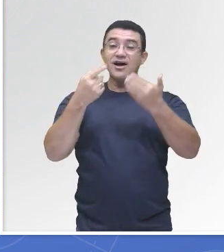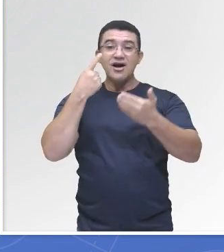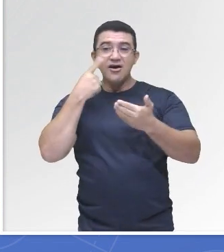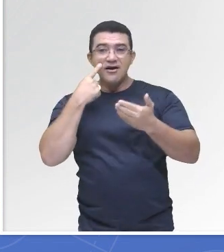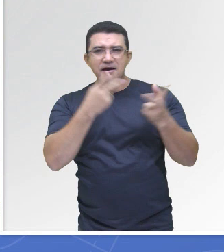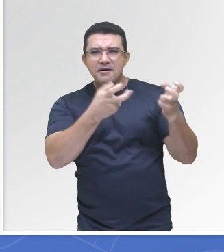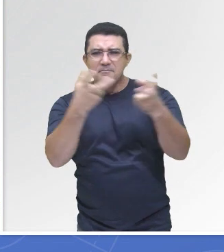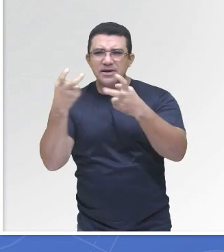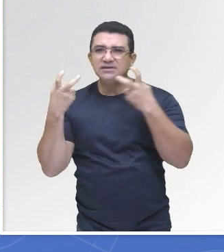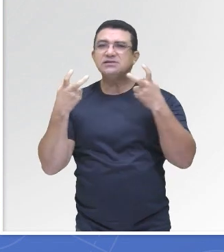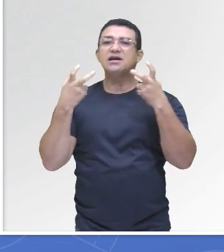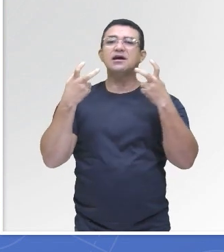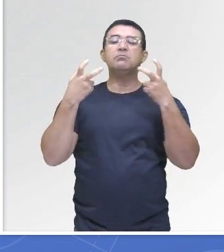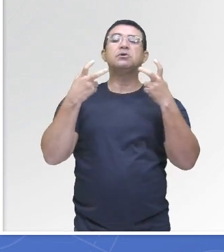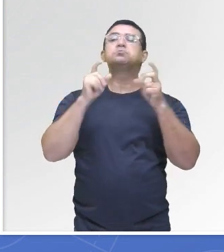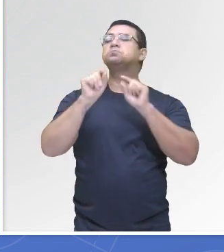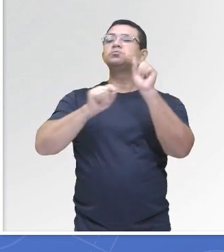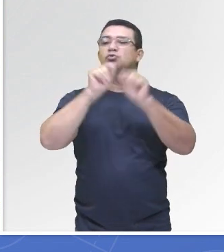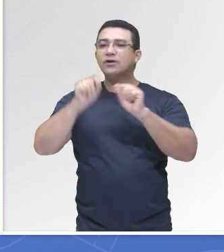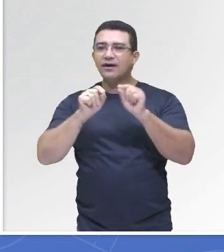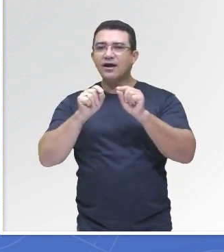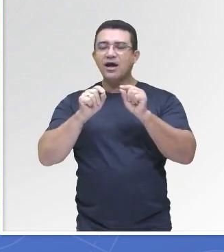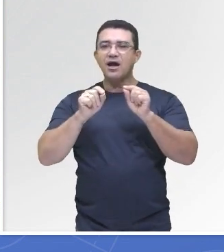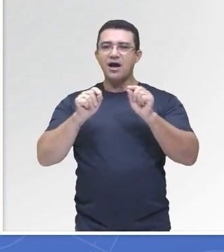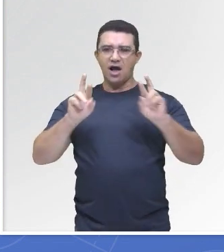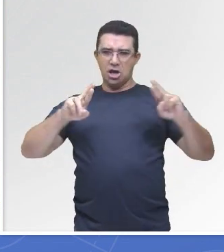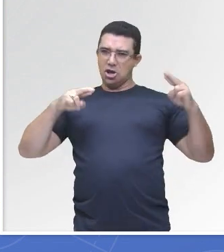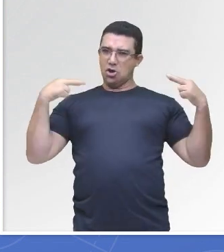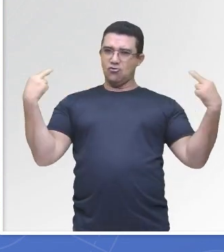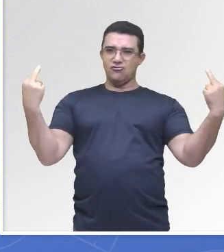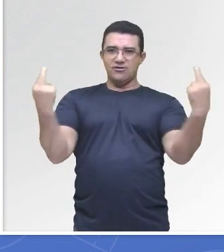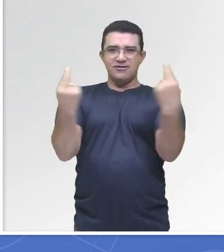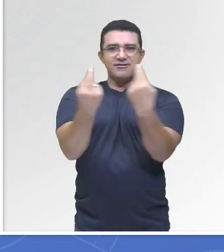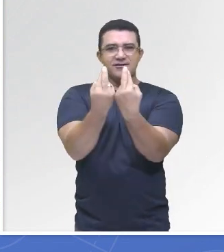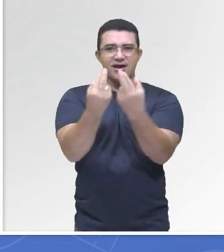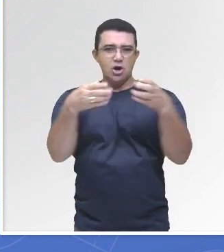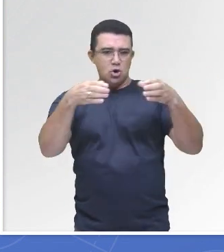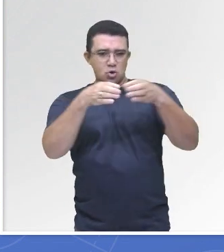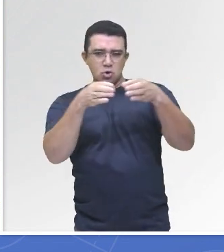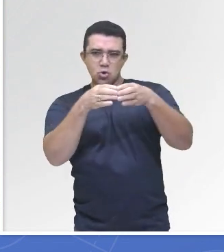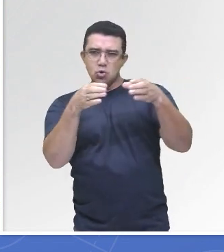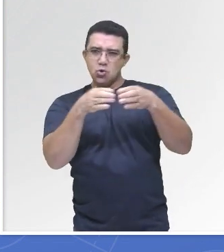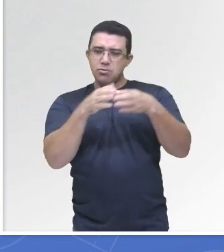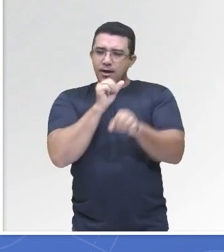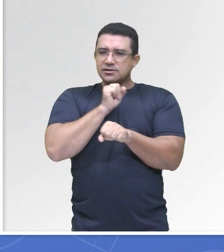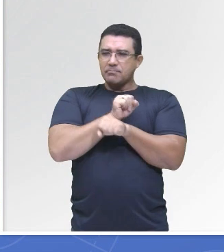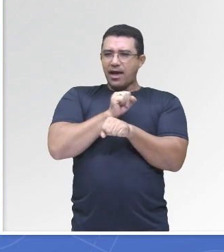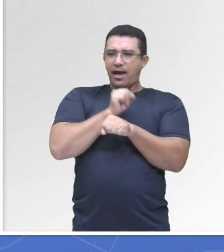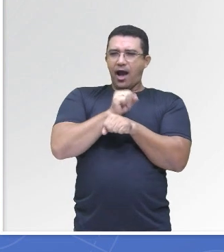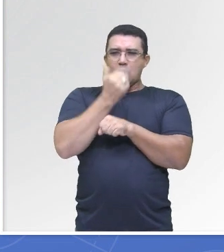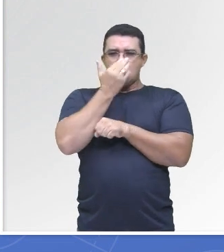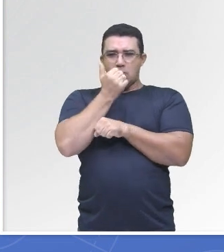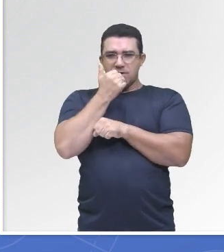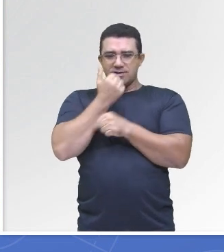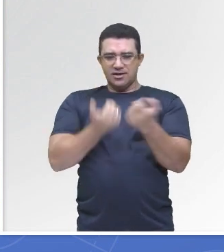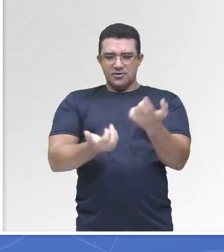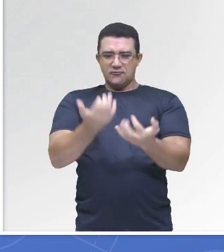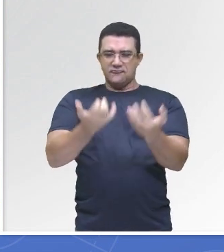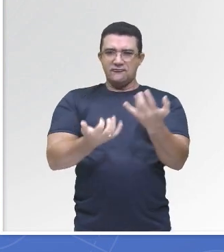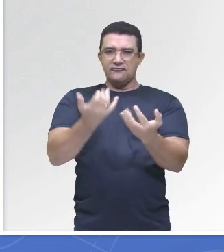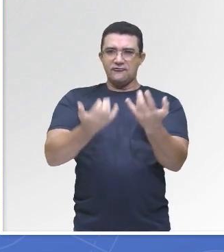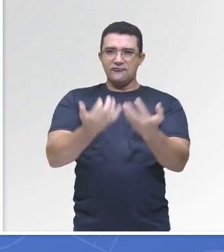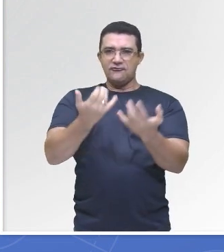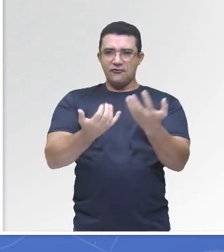as pessoas ali se reunindo enquanto esperam aquele alimento ficar pronto, e isso vai fazer diferença na